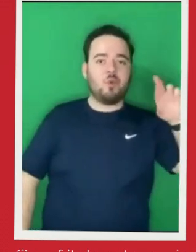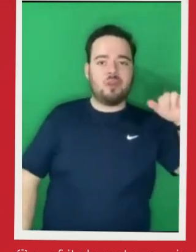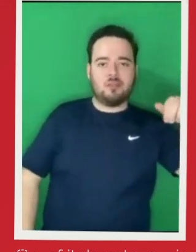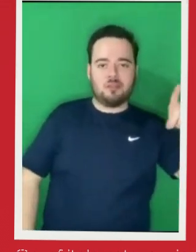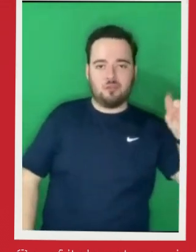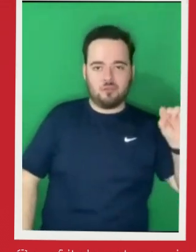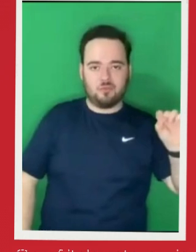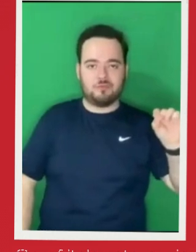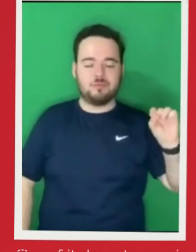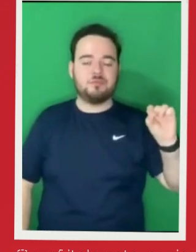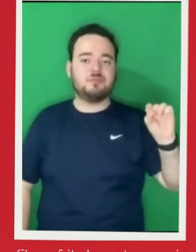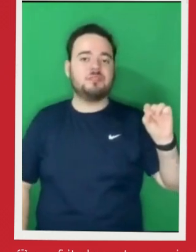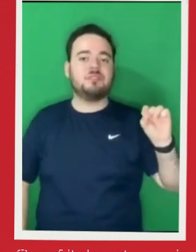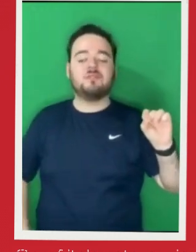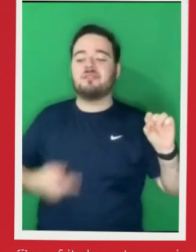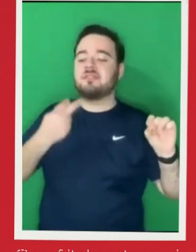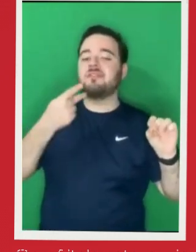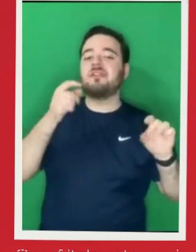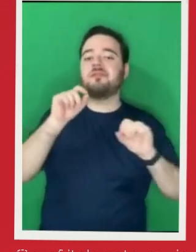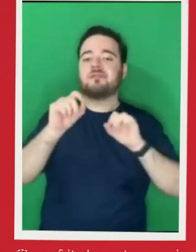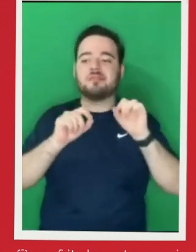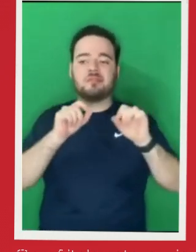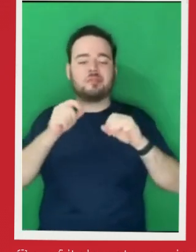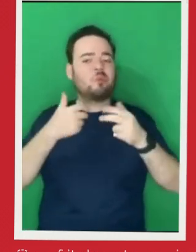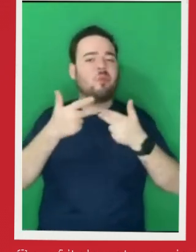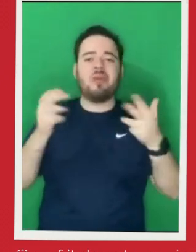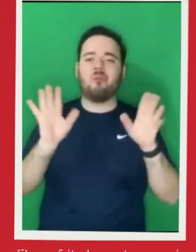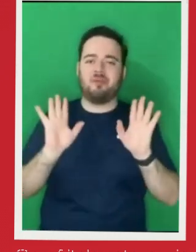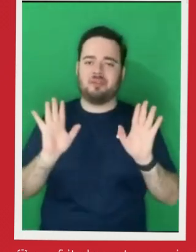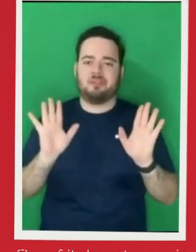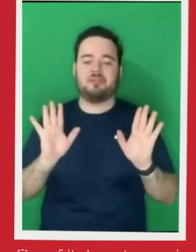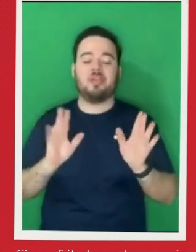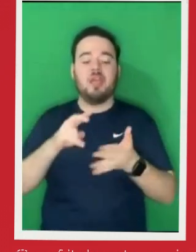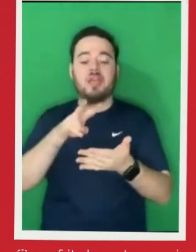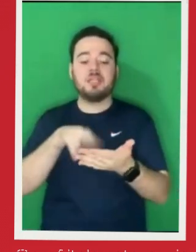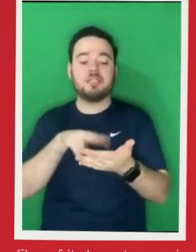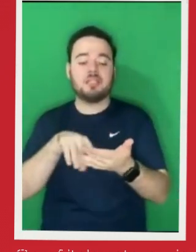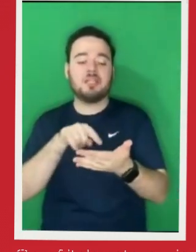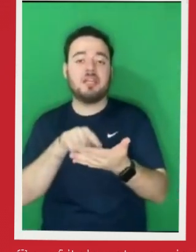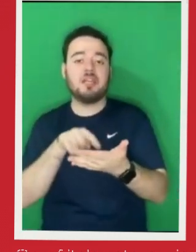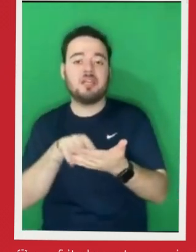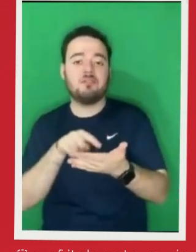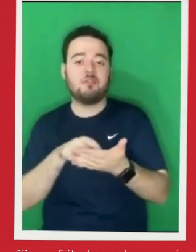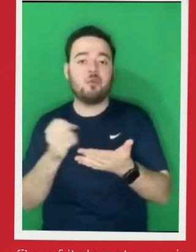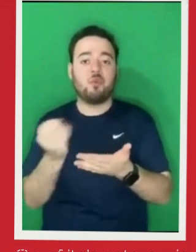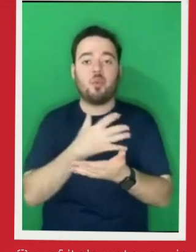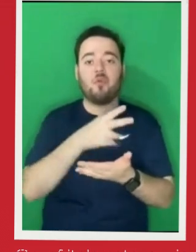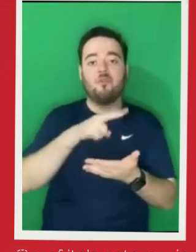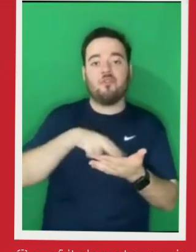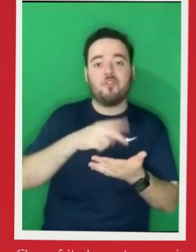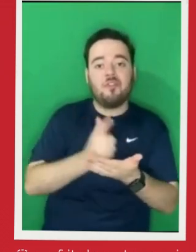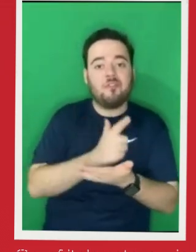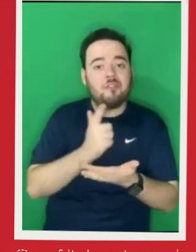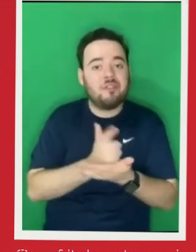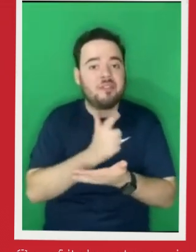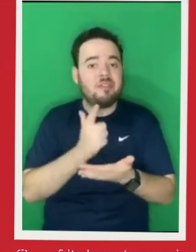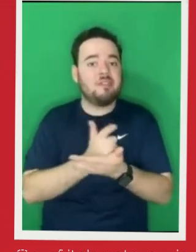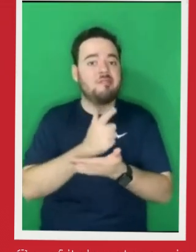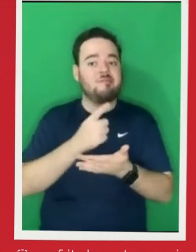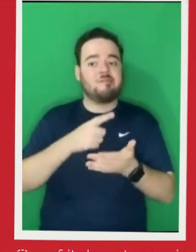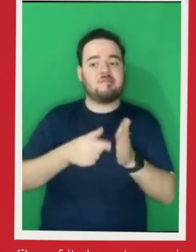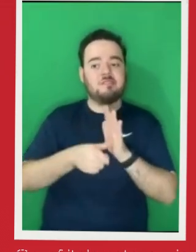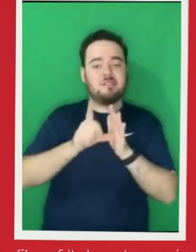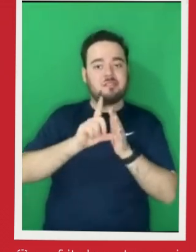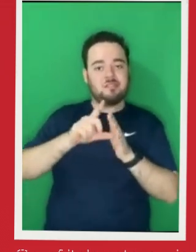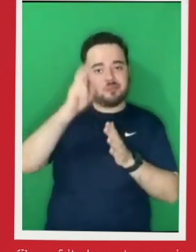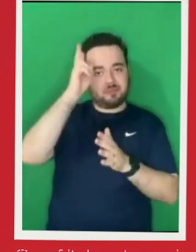11. Você vai dizer assim, qualquer coisa. Esse livro é um novo livro que carrega o anterior como